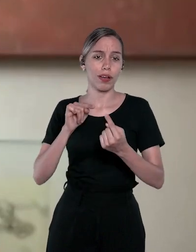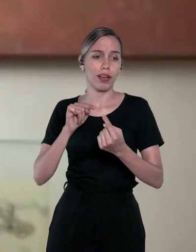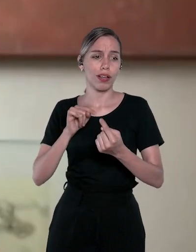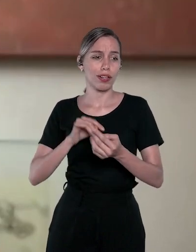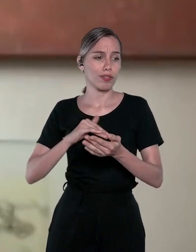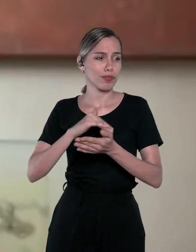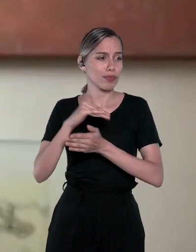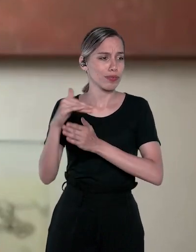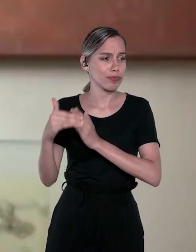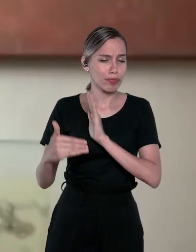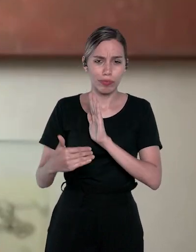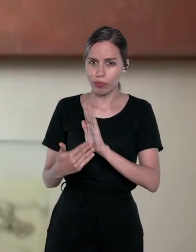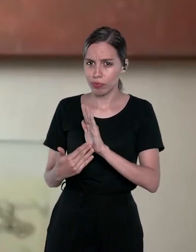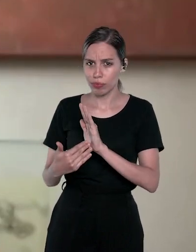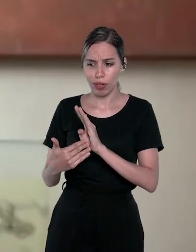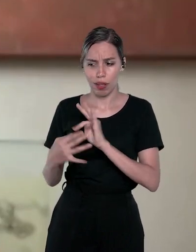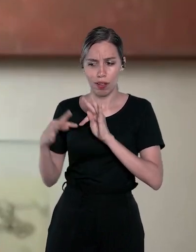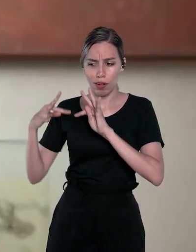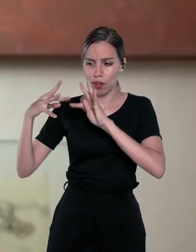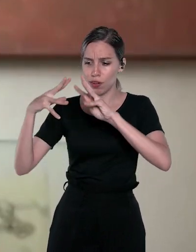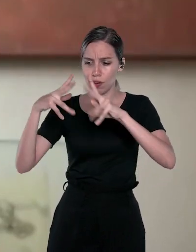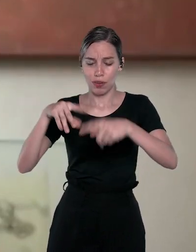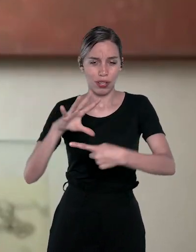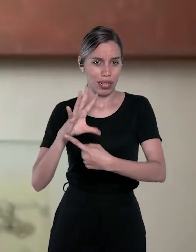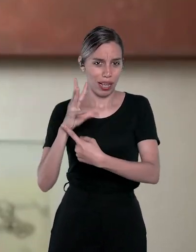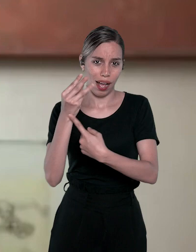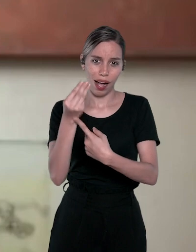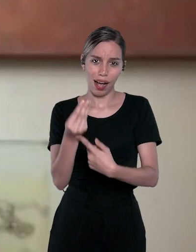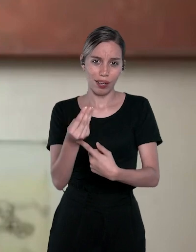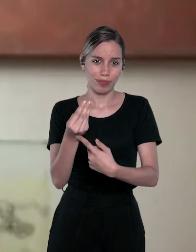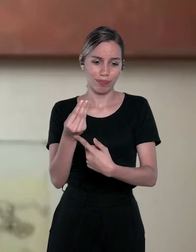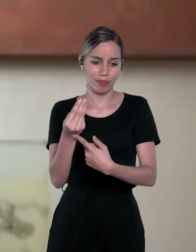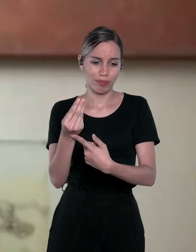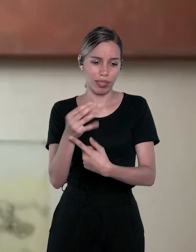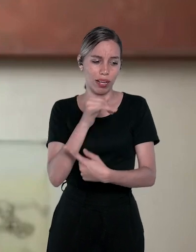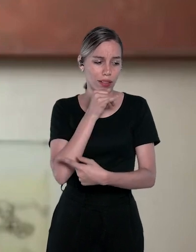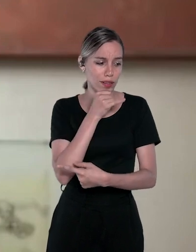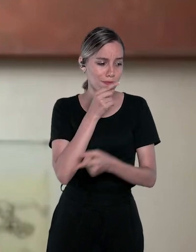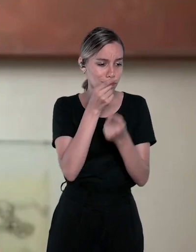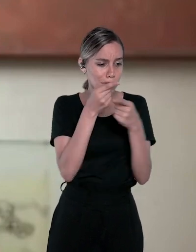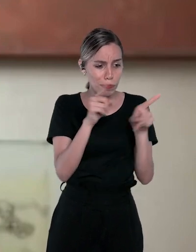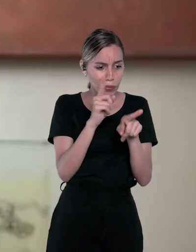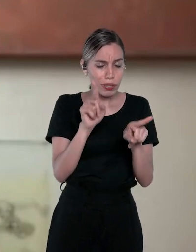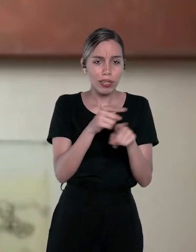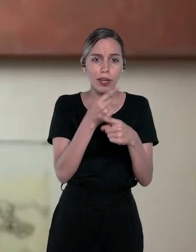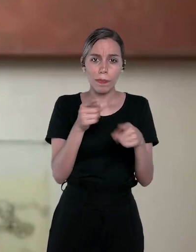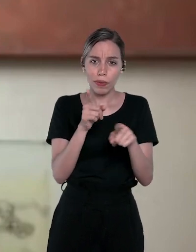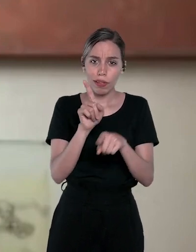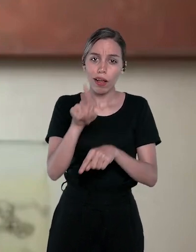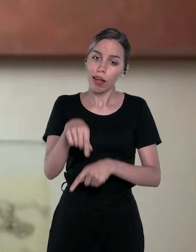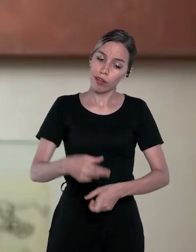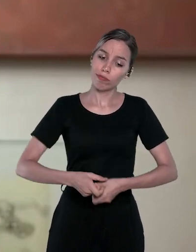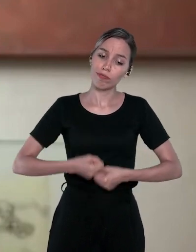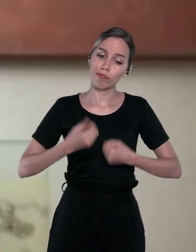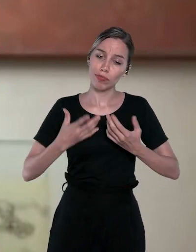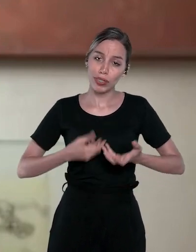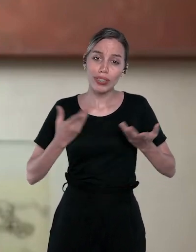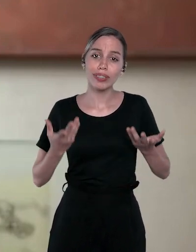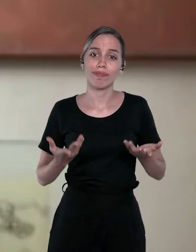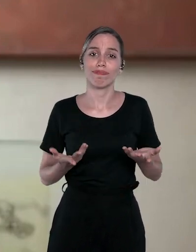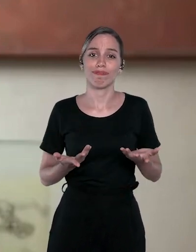outras artes também. A poesia e a música, principalmente. Por exemplo, eu